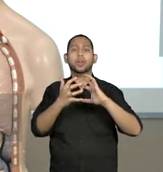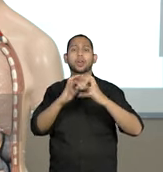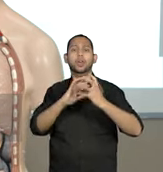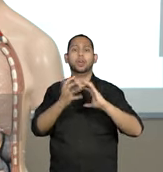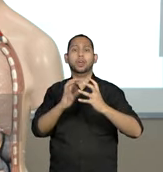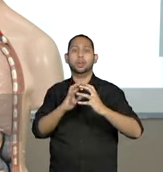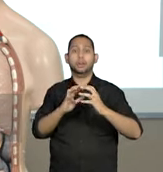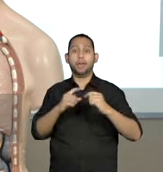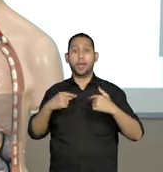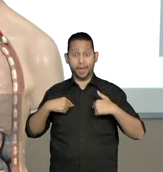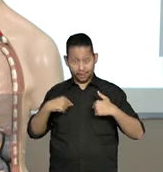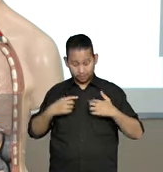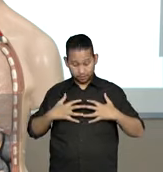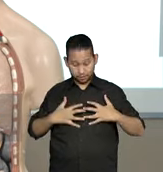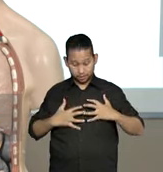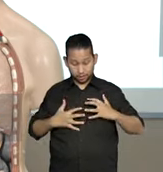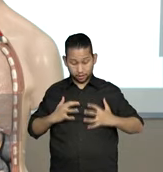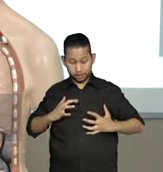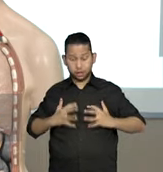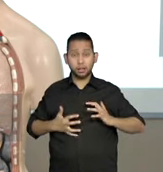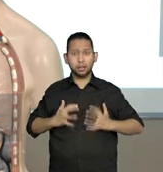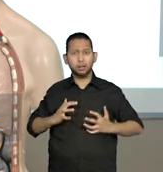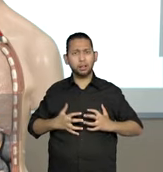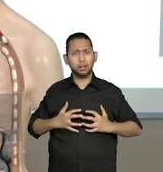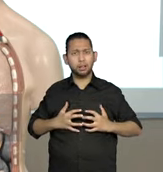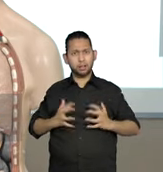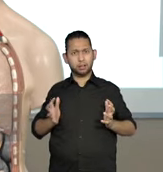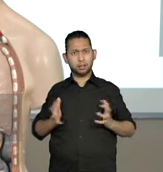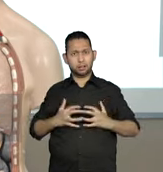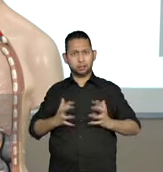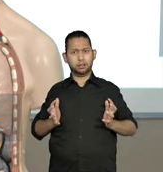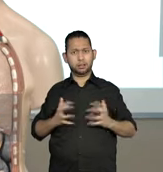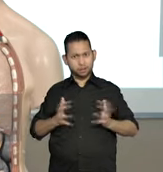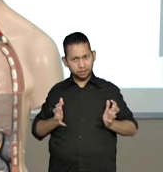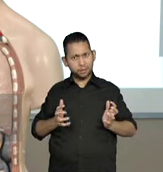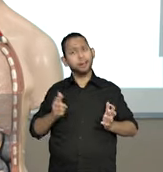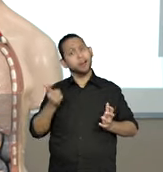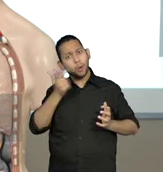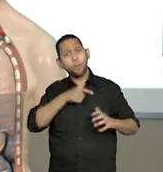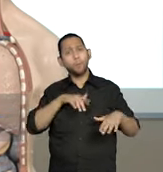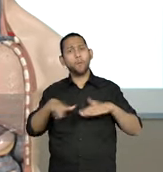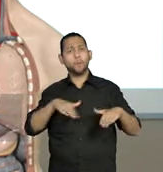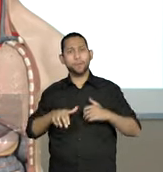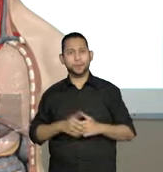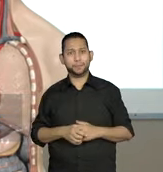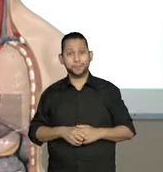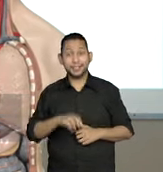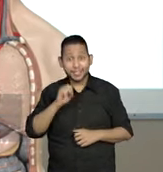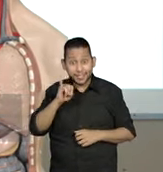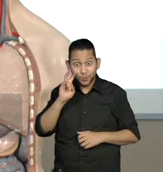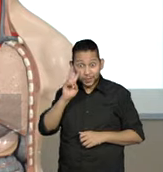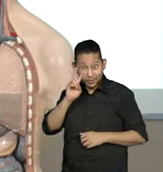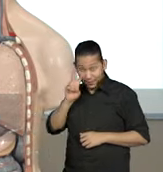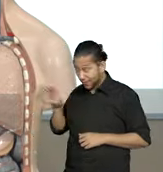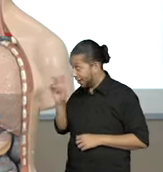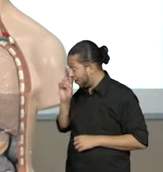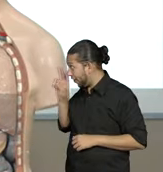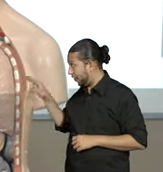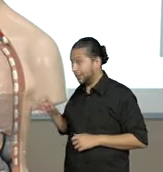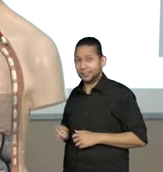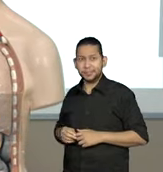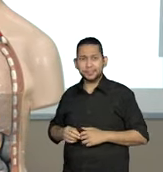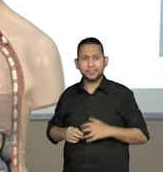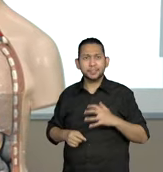torácica é. Ela tem, na estrutura dela, se vocês olharem isso aqui, ó, tem